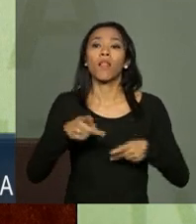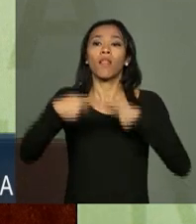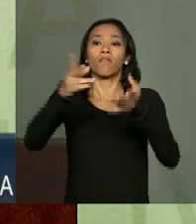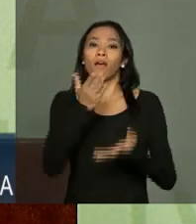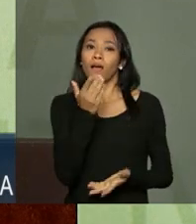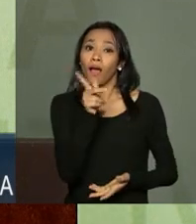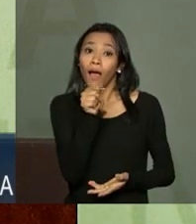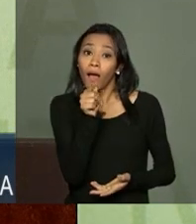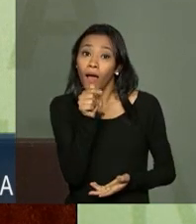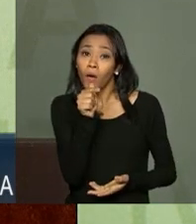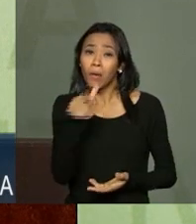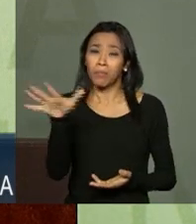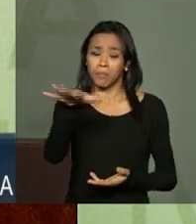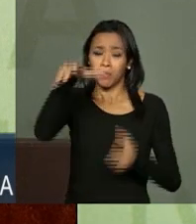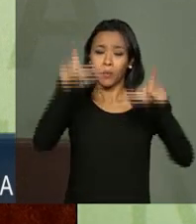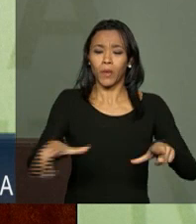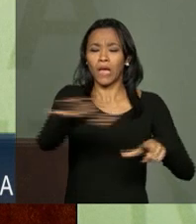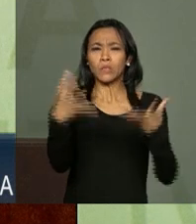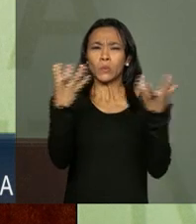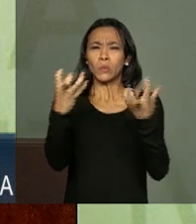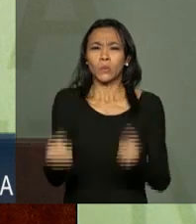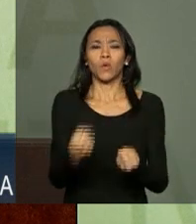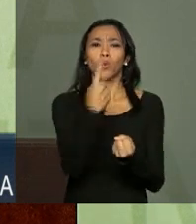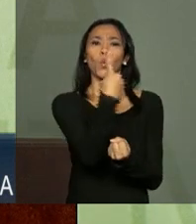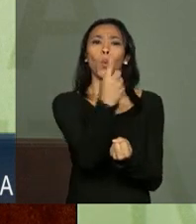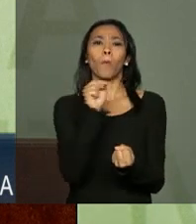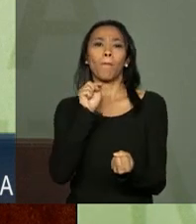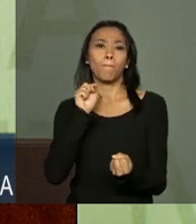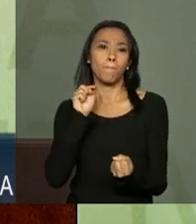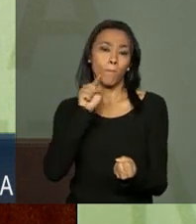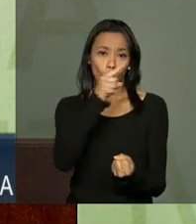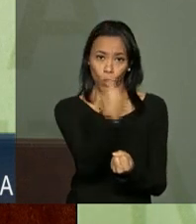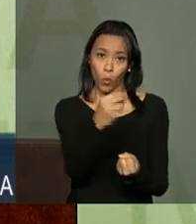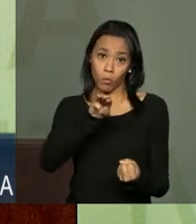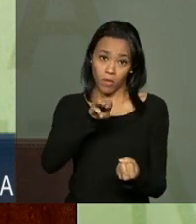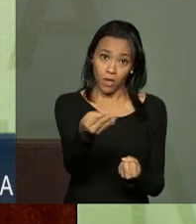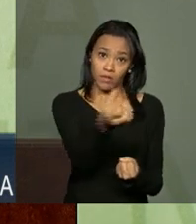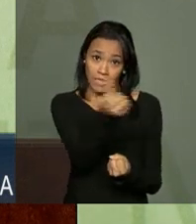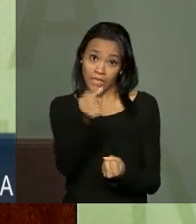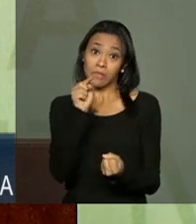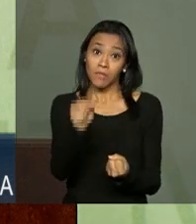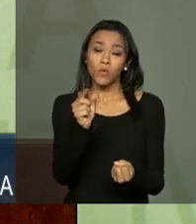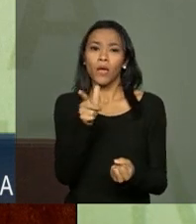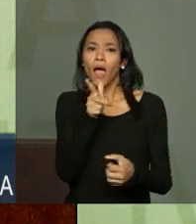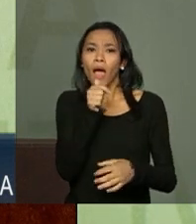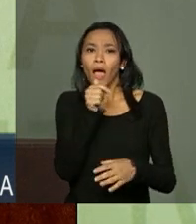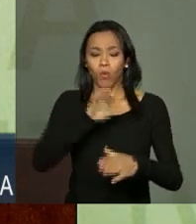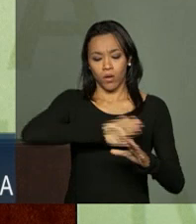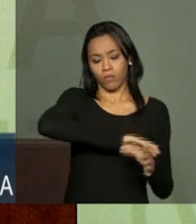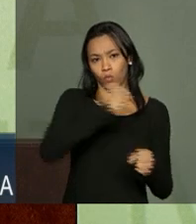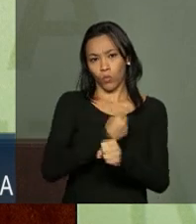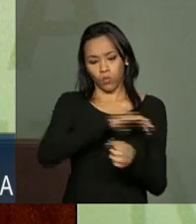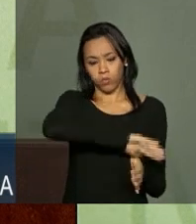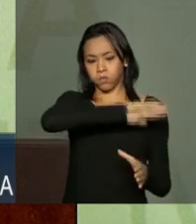o semiárido. Foram 1 milhão e 200 mil cisternas de primeira água, feitas em